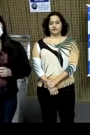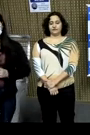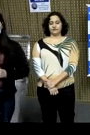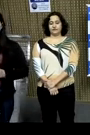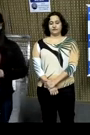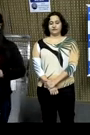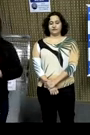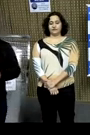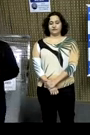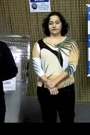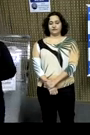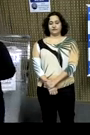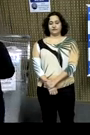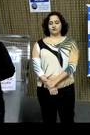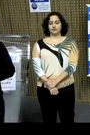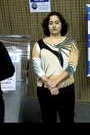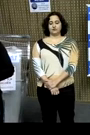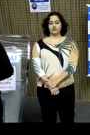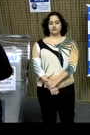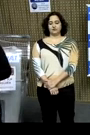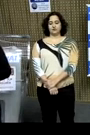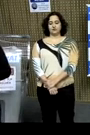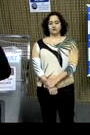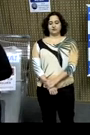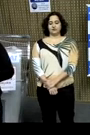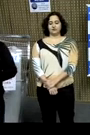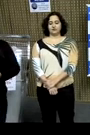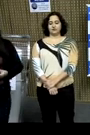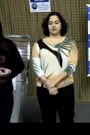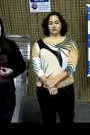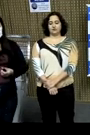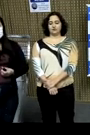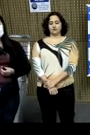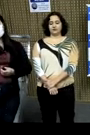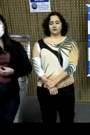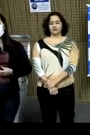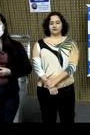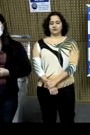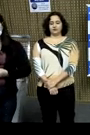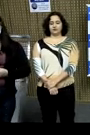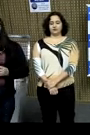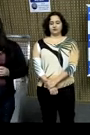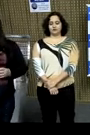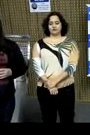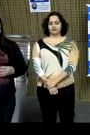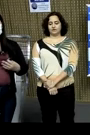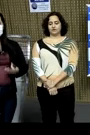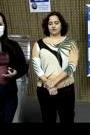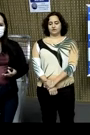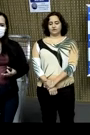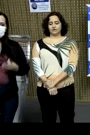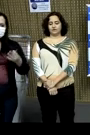ano de 2020 e 82% no primeiro semestre de 2021. O pré-natal do parceiro é algo